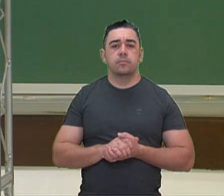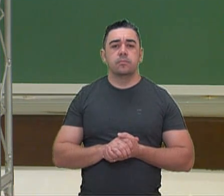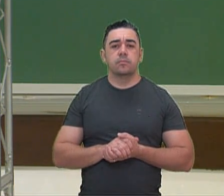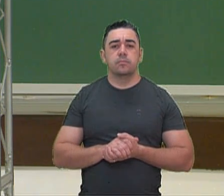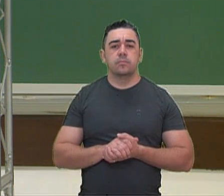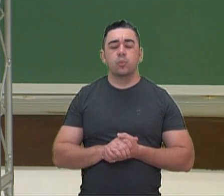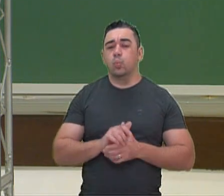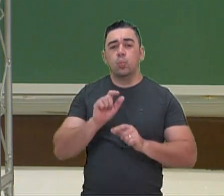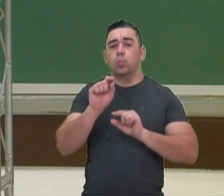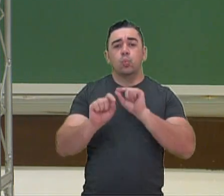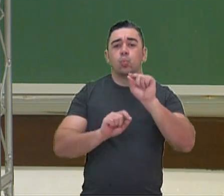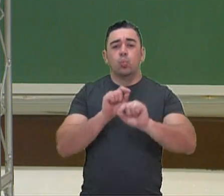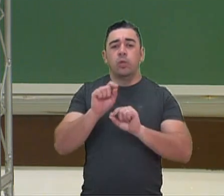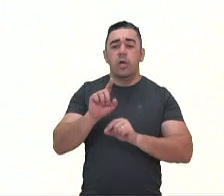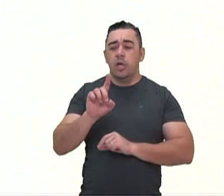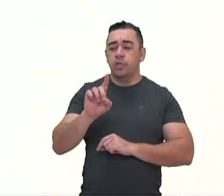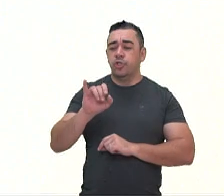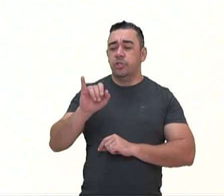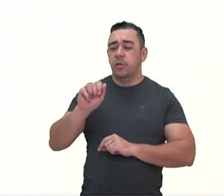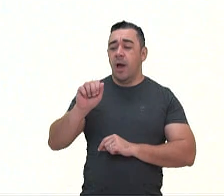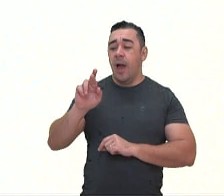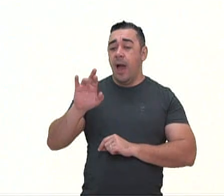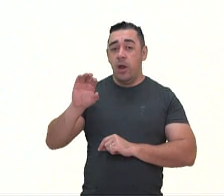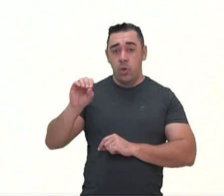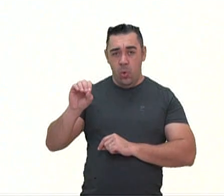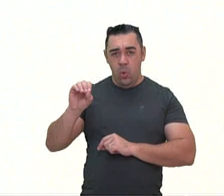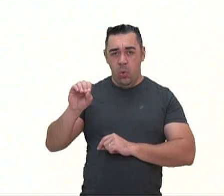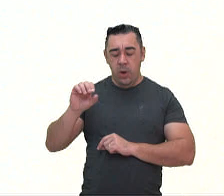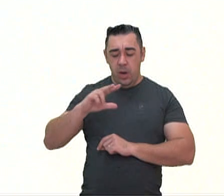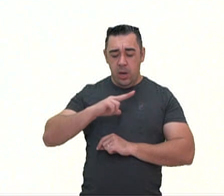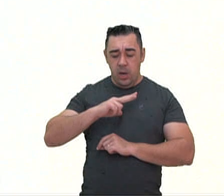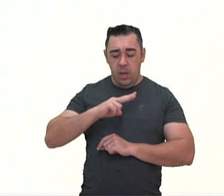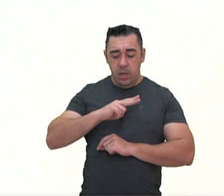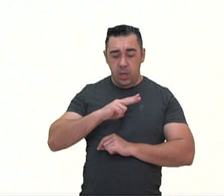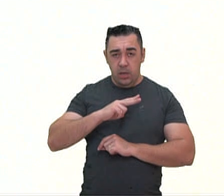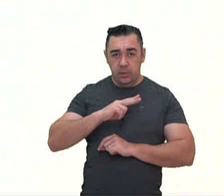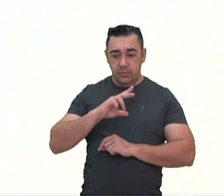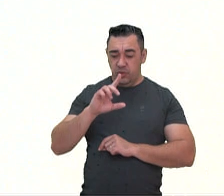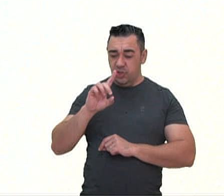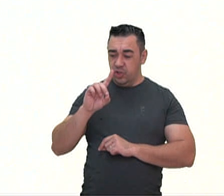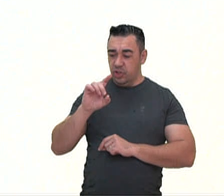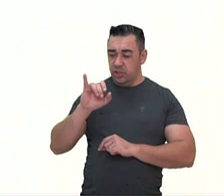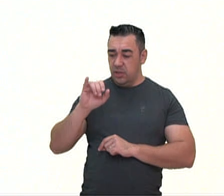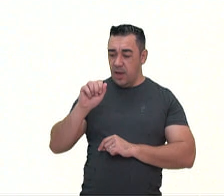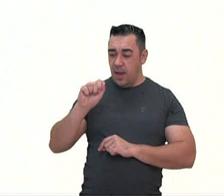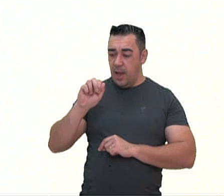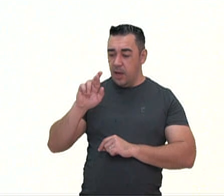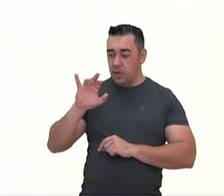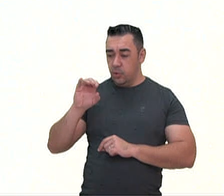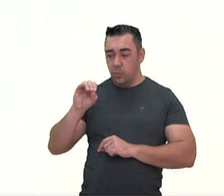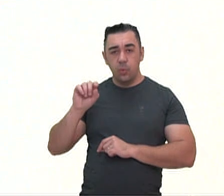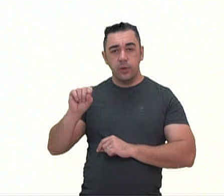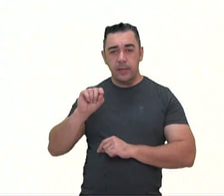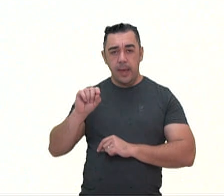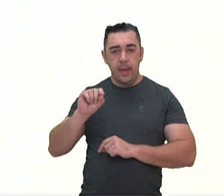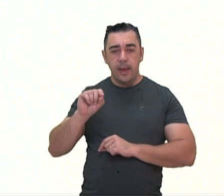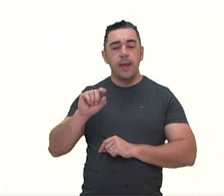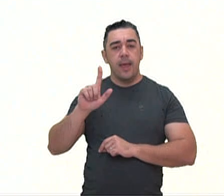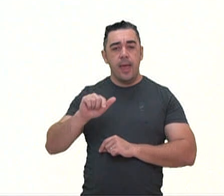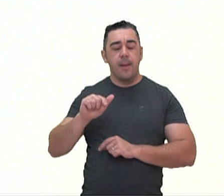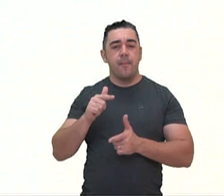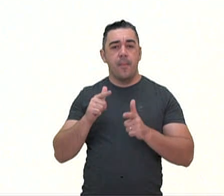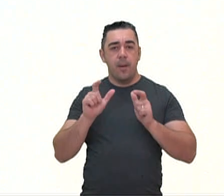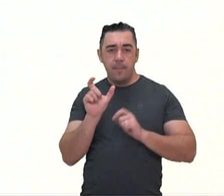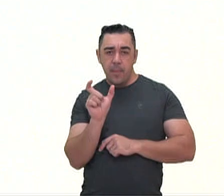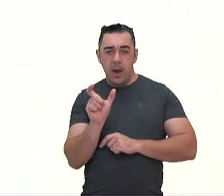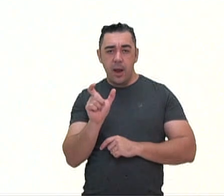O que é um diário íntimo? Diário, diário, deriva do latim